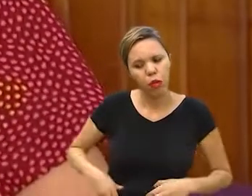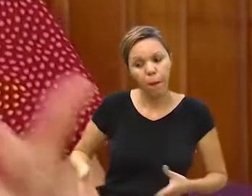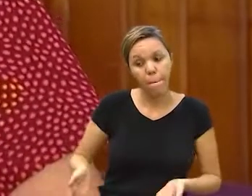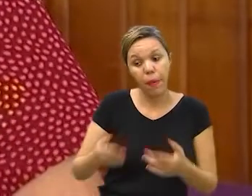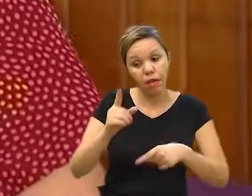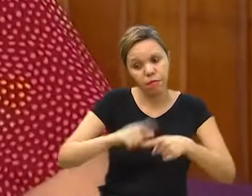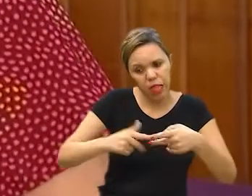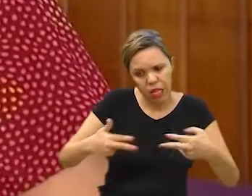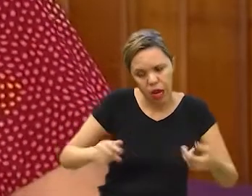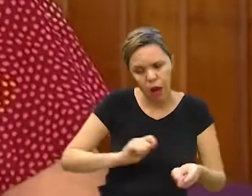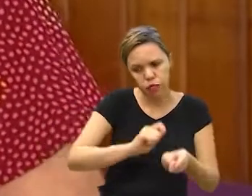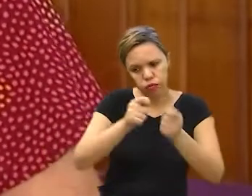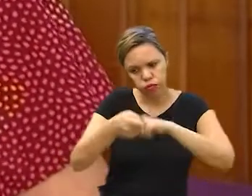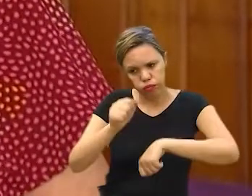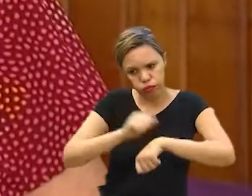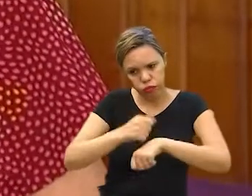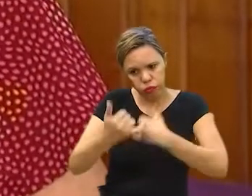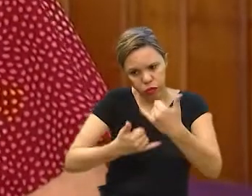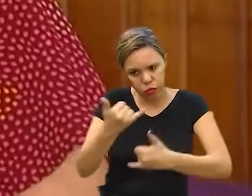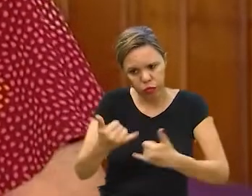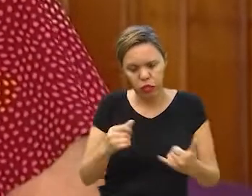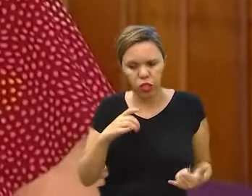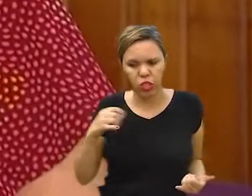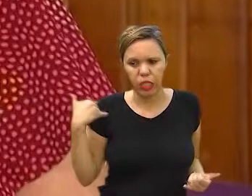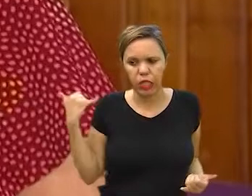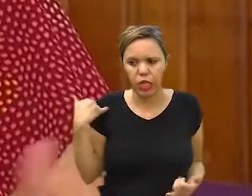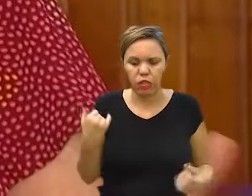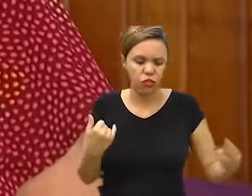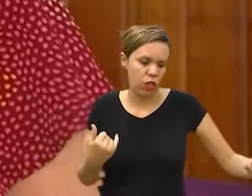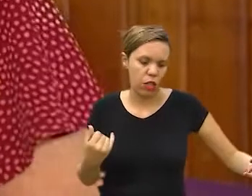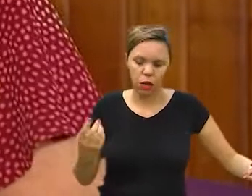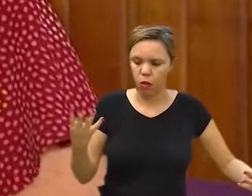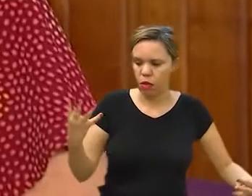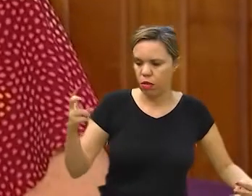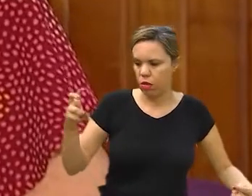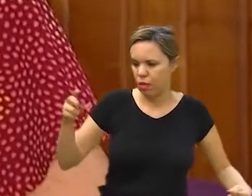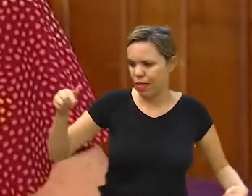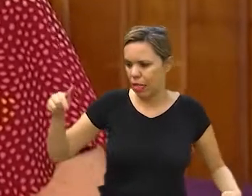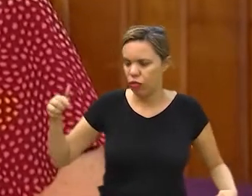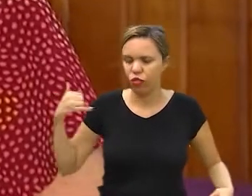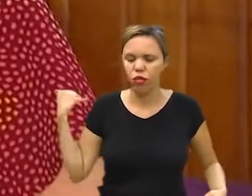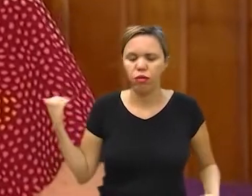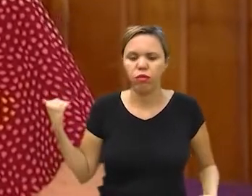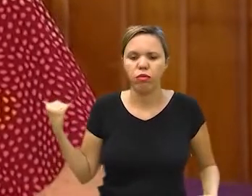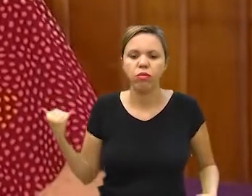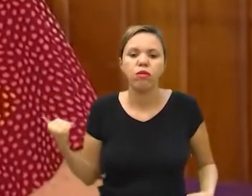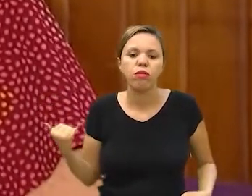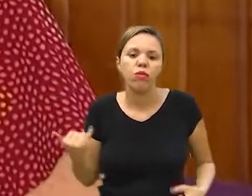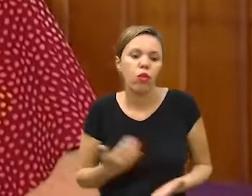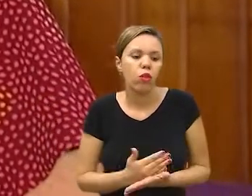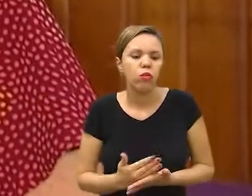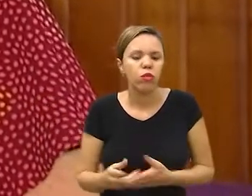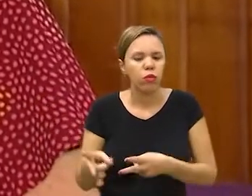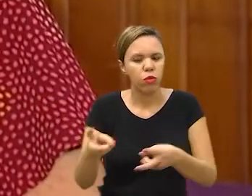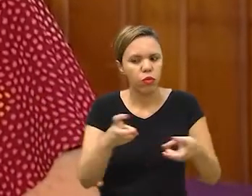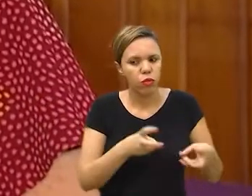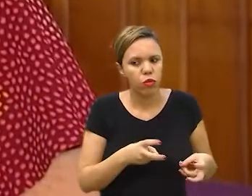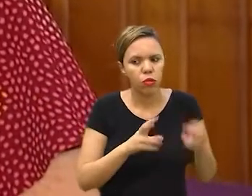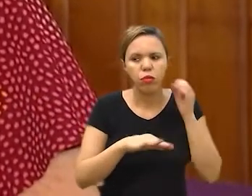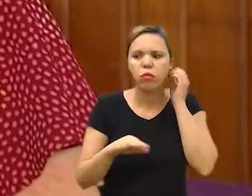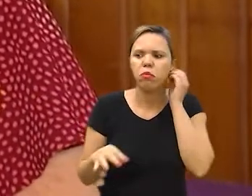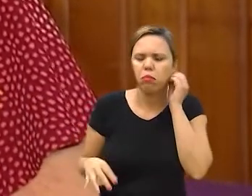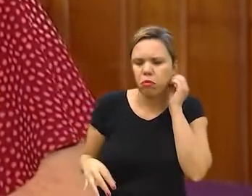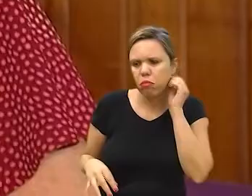materiais concretos para eles brincarem. E tinha idades mistas, tinha de 3, 4, 5, 6, 7 anos. E ela começou a observar que a criançada